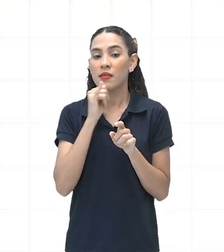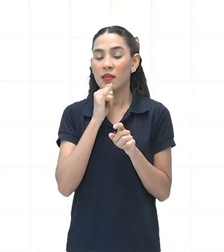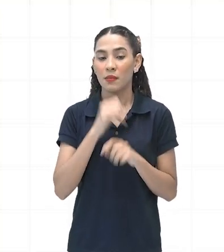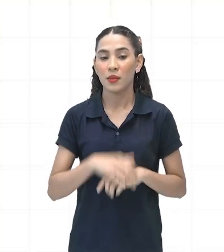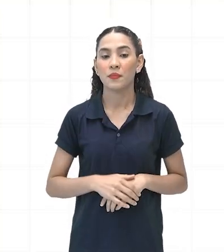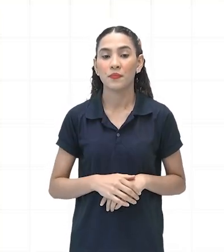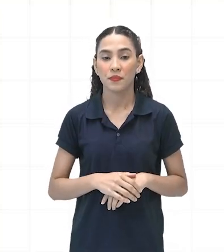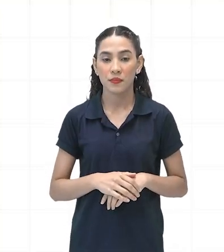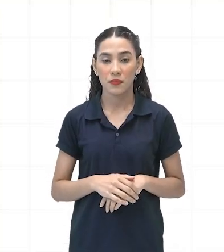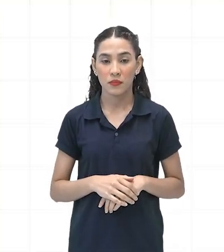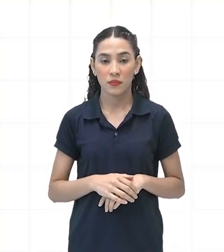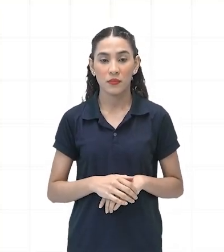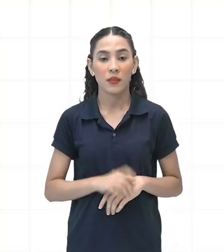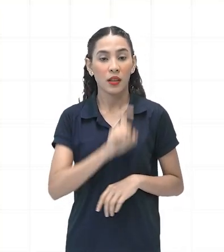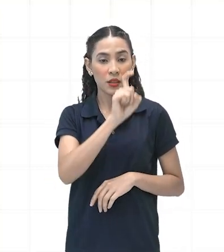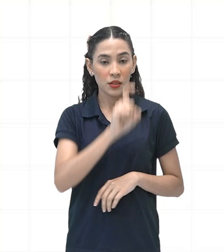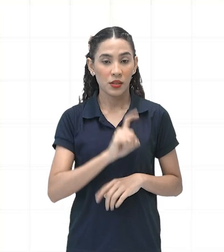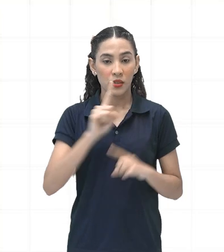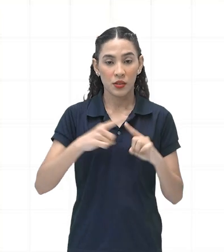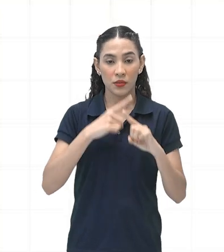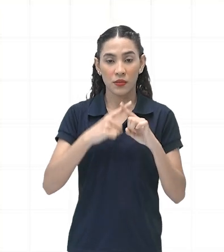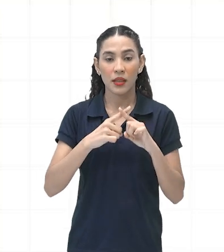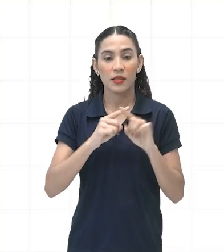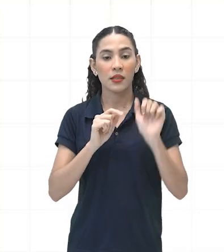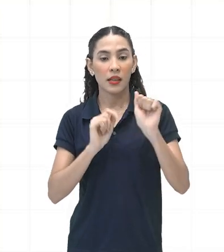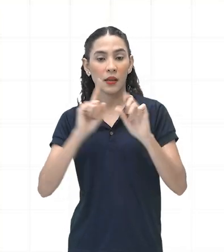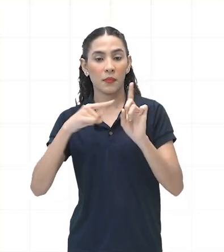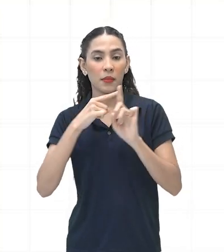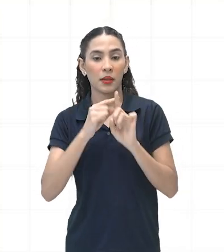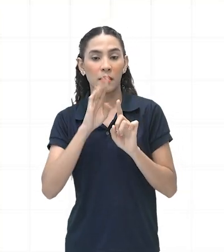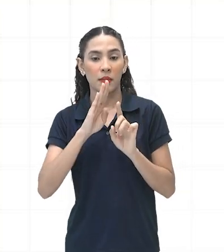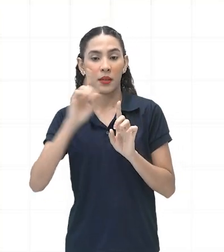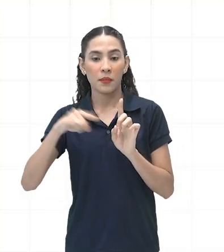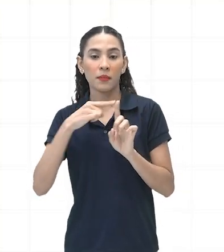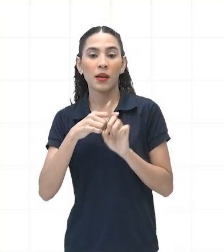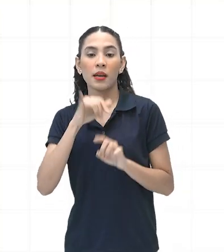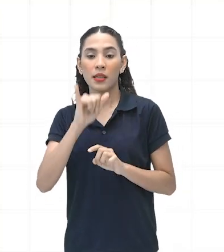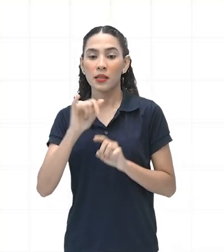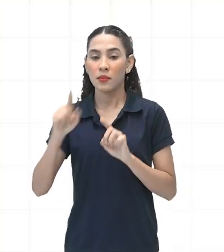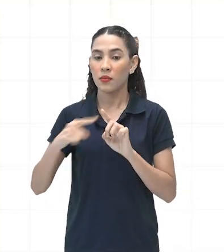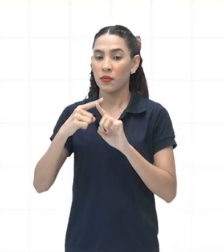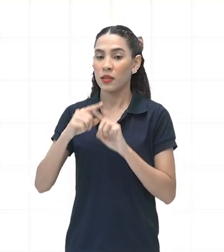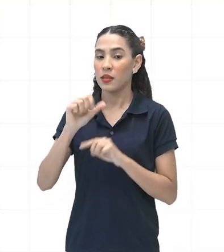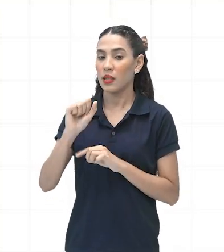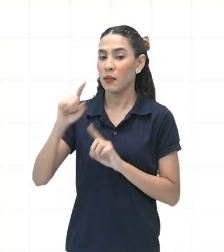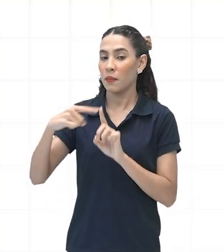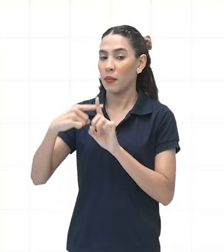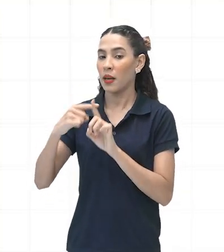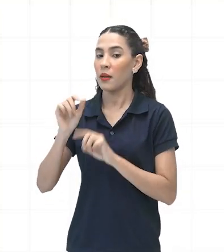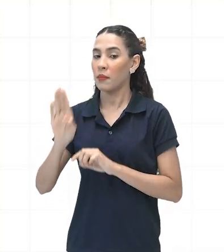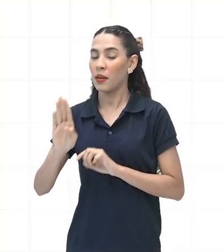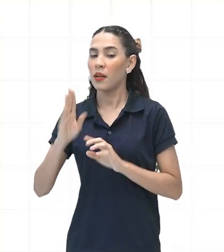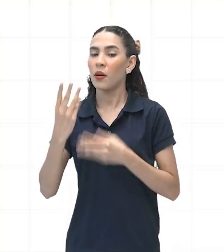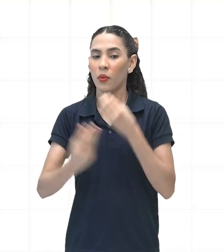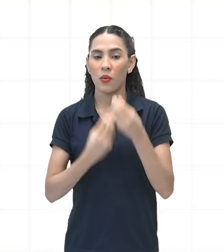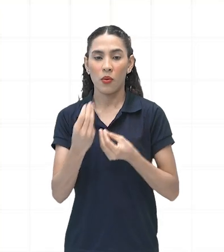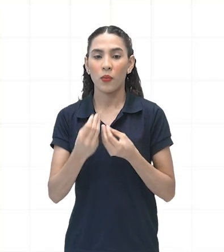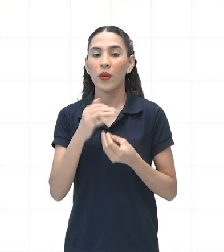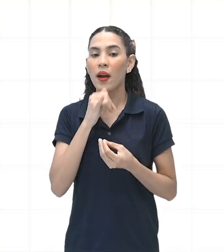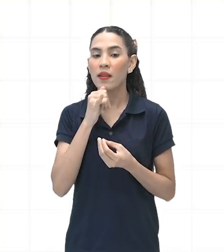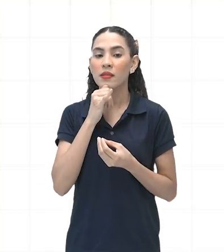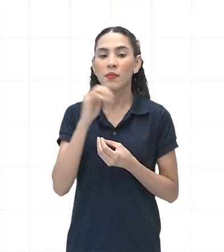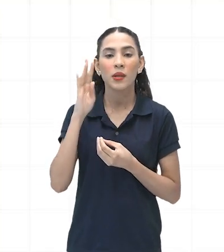área como sendo X vezes A mais B mais Y vezes A mais B. Como?